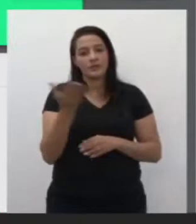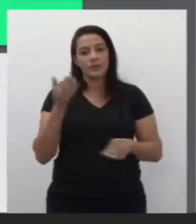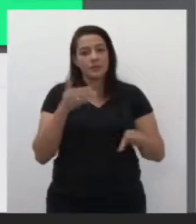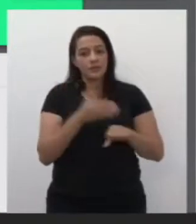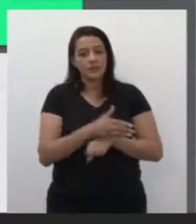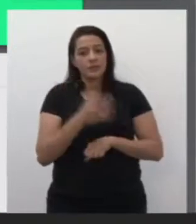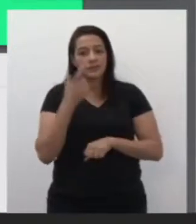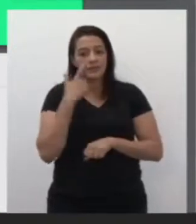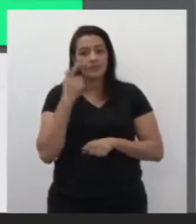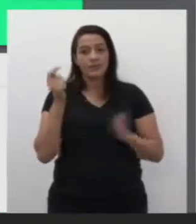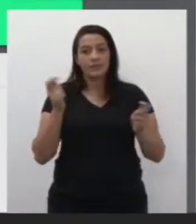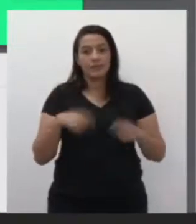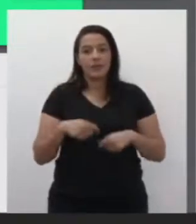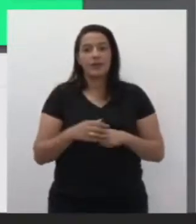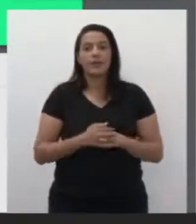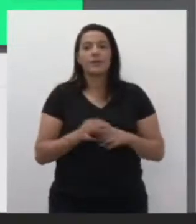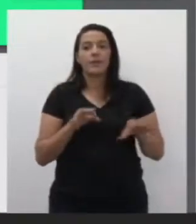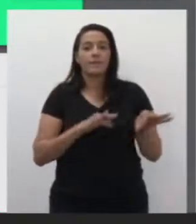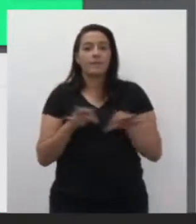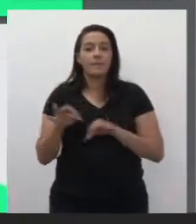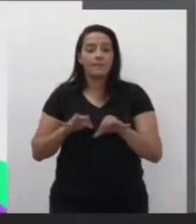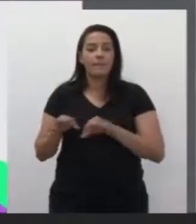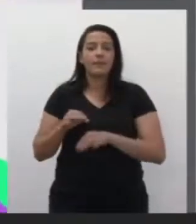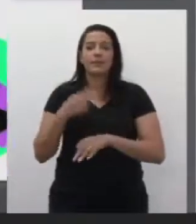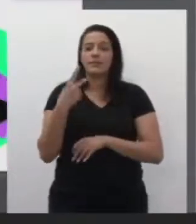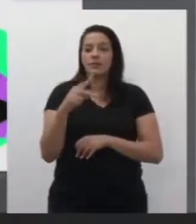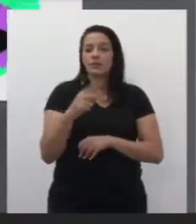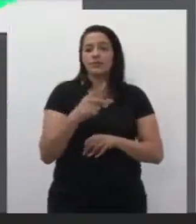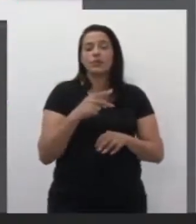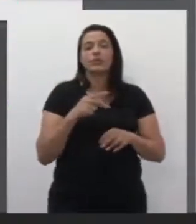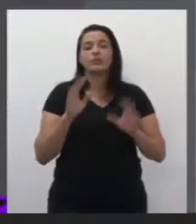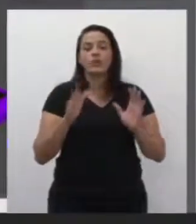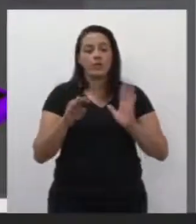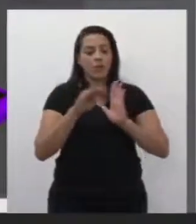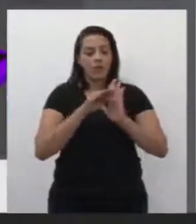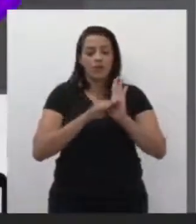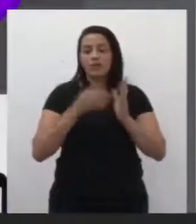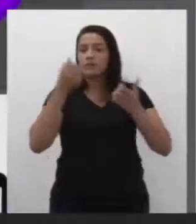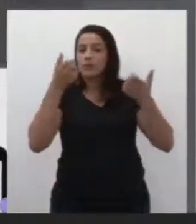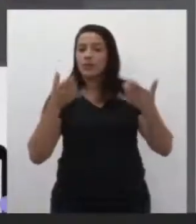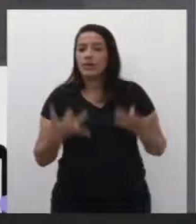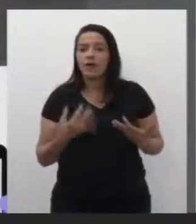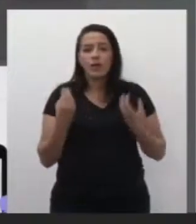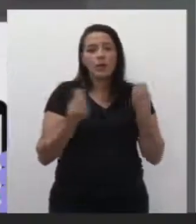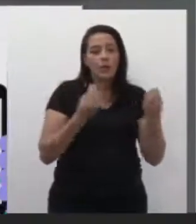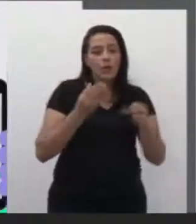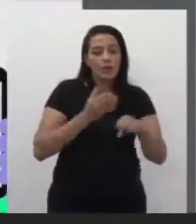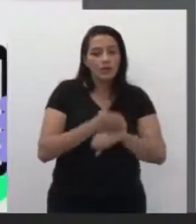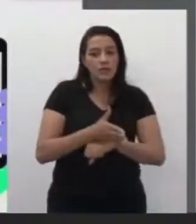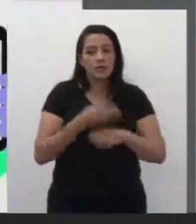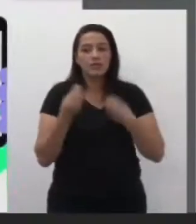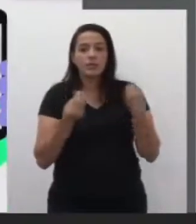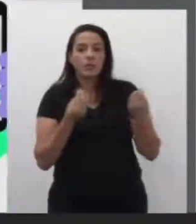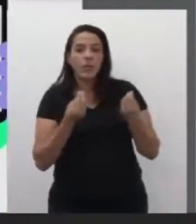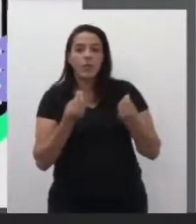novo, está preparado, está dentro do site de vocês, inclusive. Ele vai explicar como é que você acessa, tá?